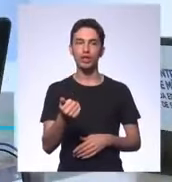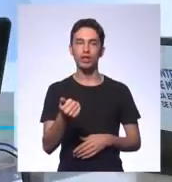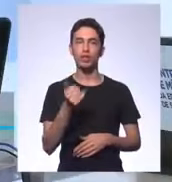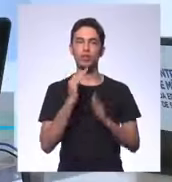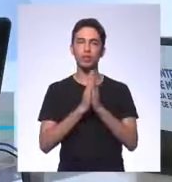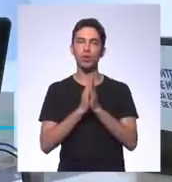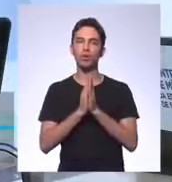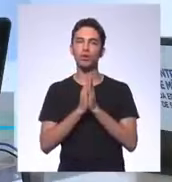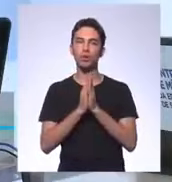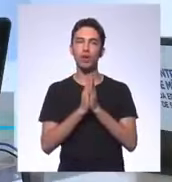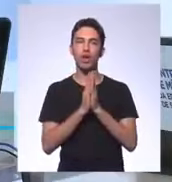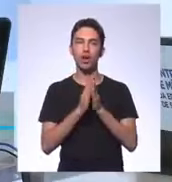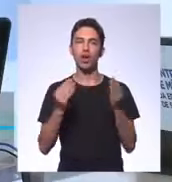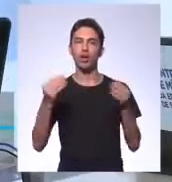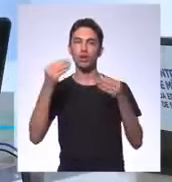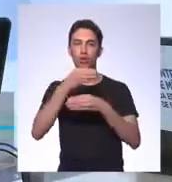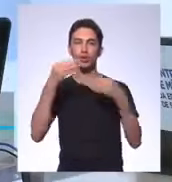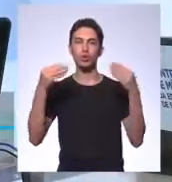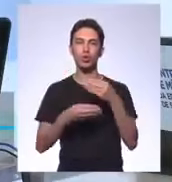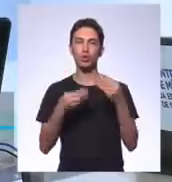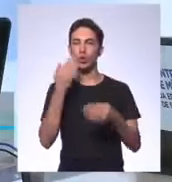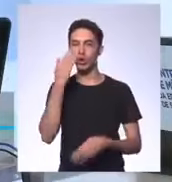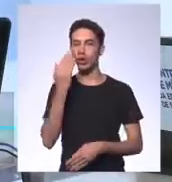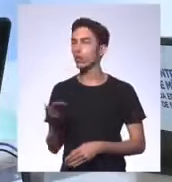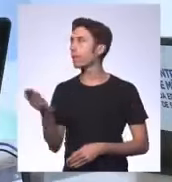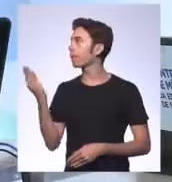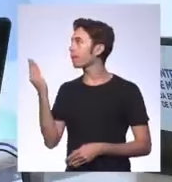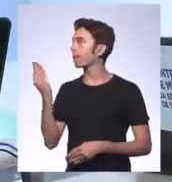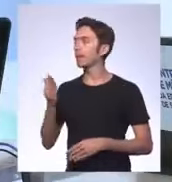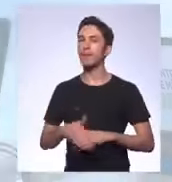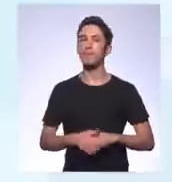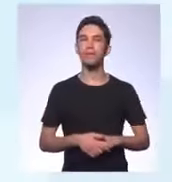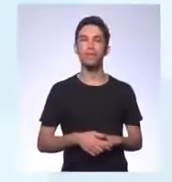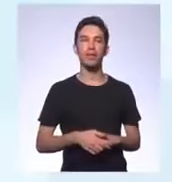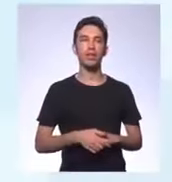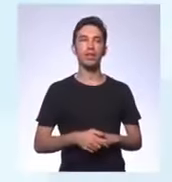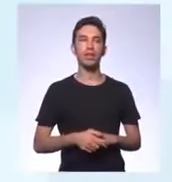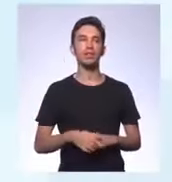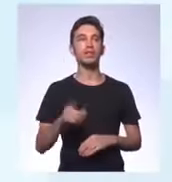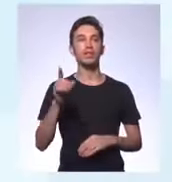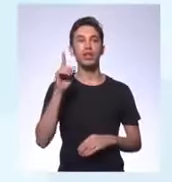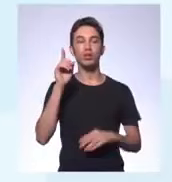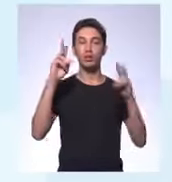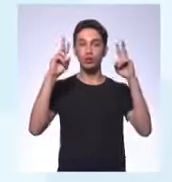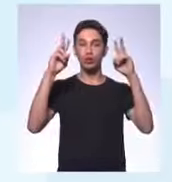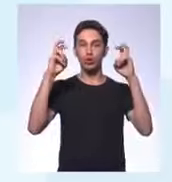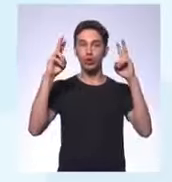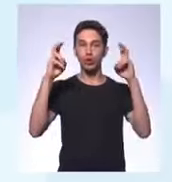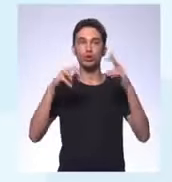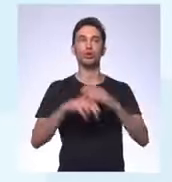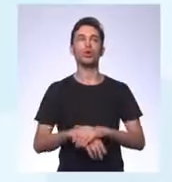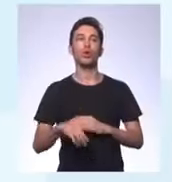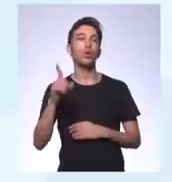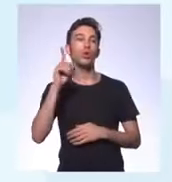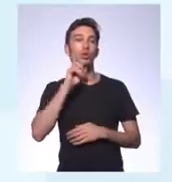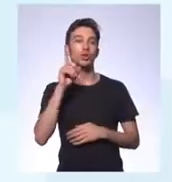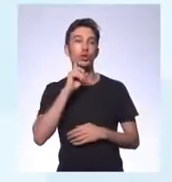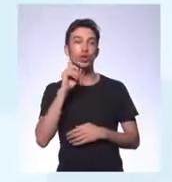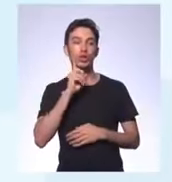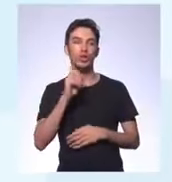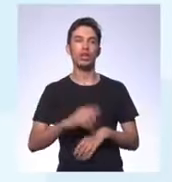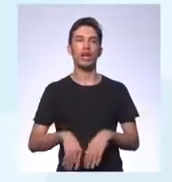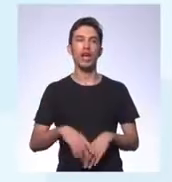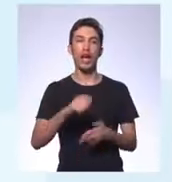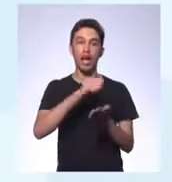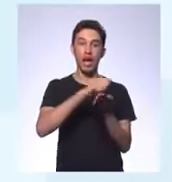coloca para mim a ficha agora para a produção, que é o título, a data, a autoria, o subtítulo, o lead. Eu